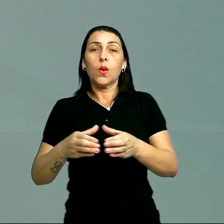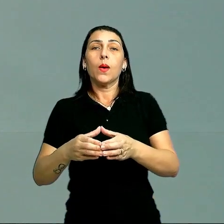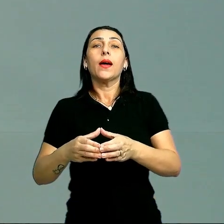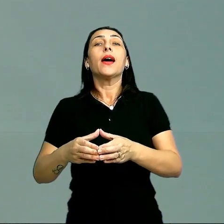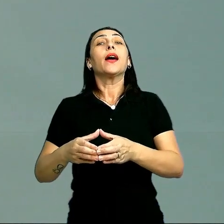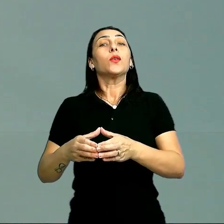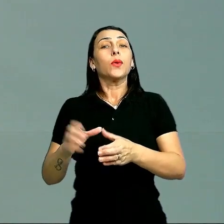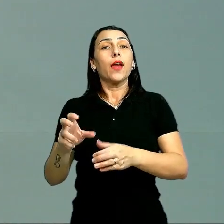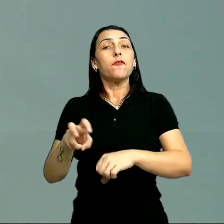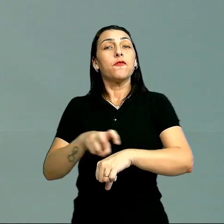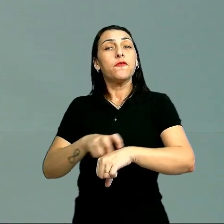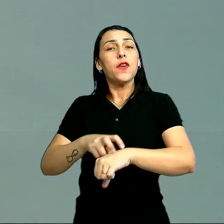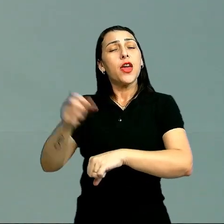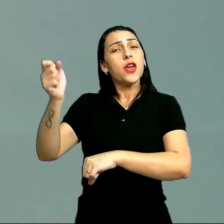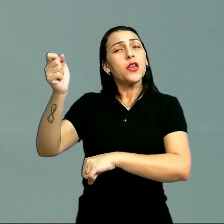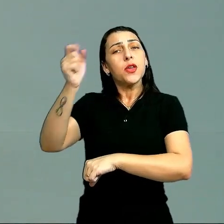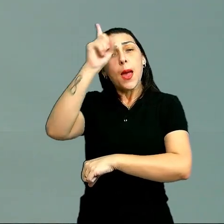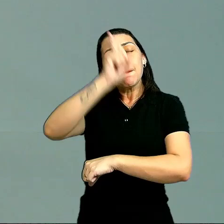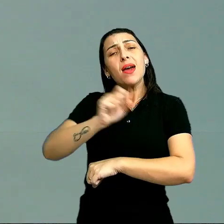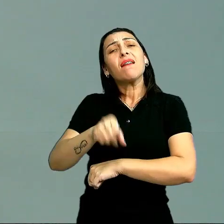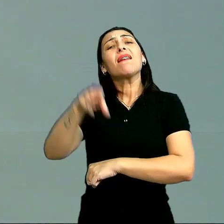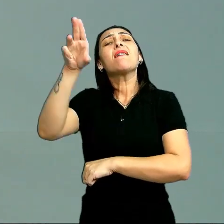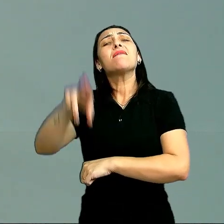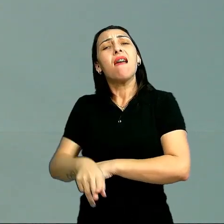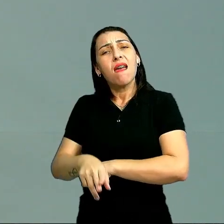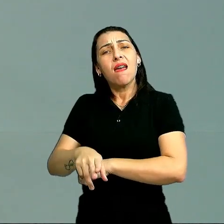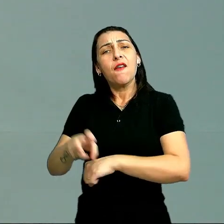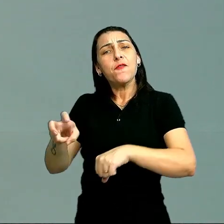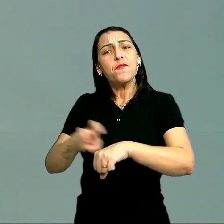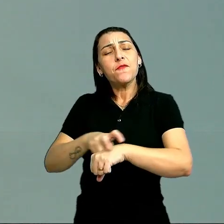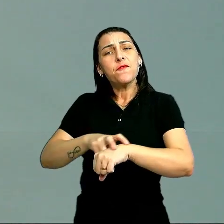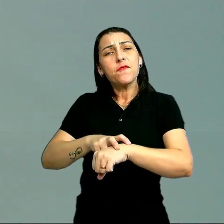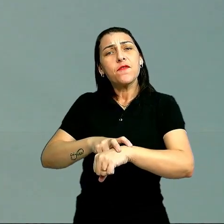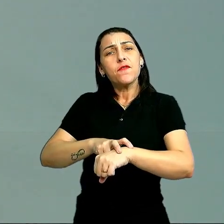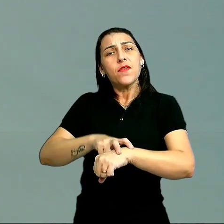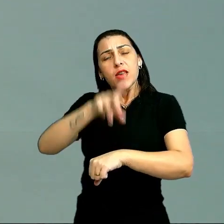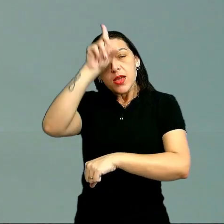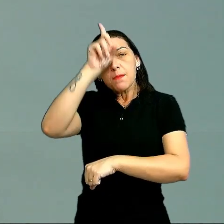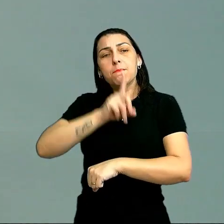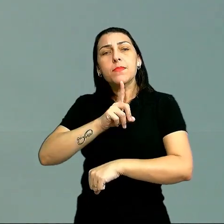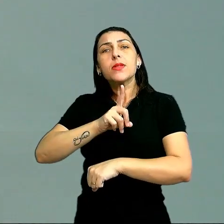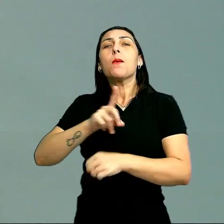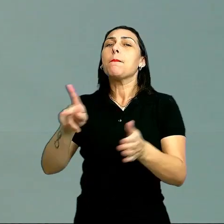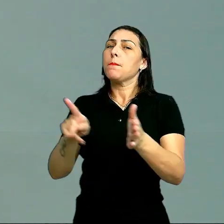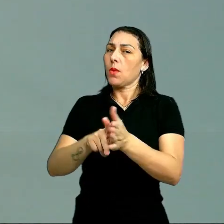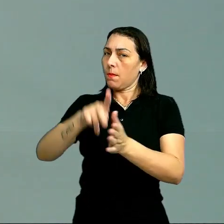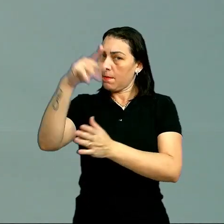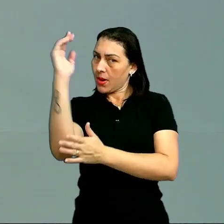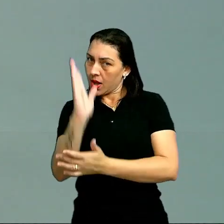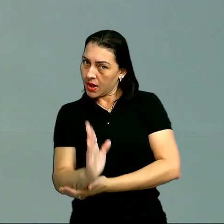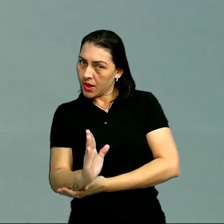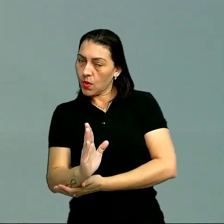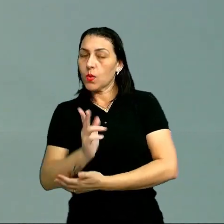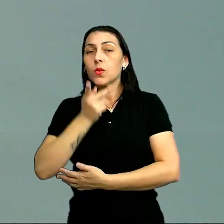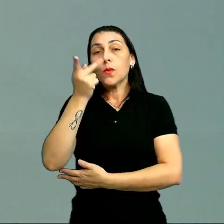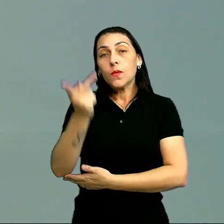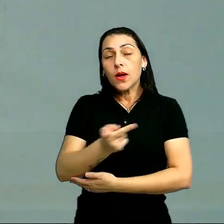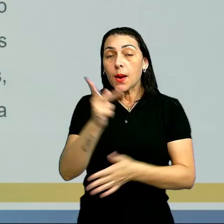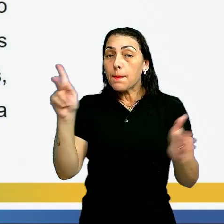verde-amarela. Quem é a comunidade verde-amarela, gente? Quem é a comunidade? O Brasil. Então, eu estou